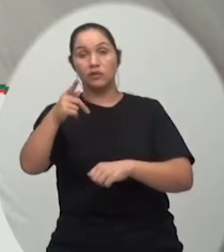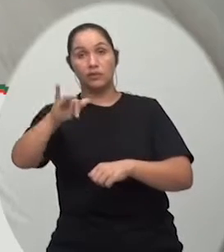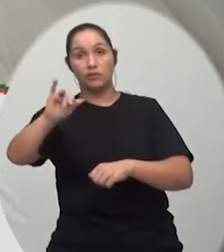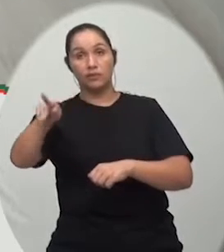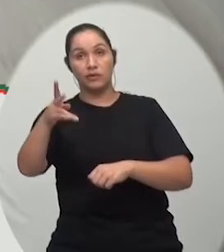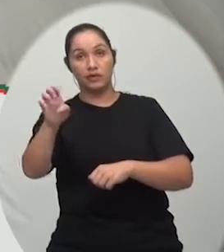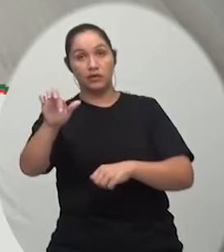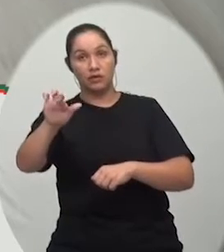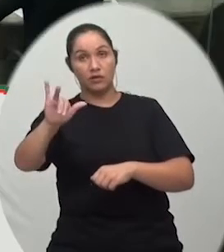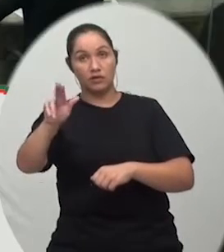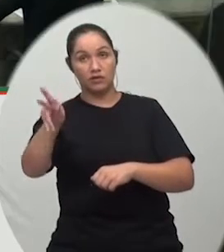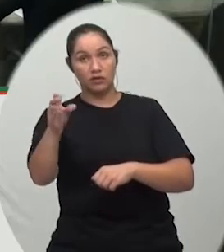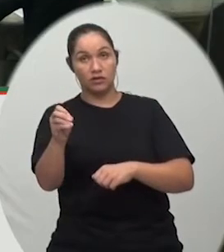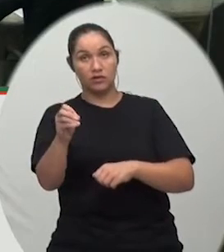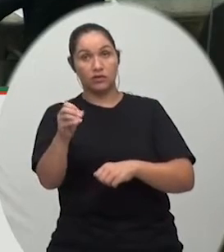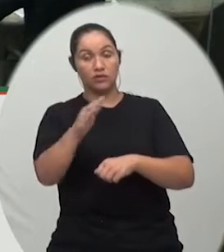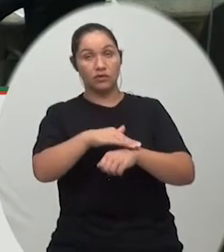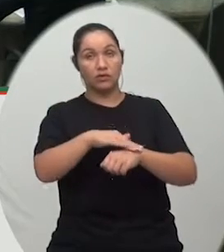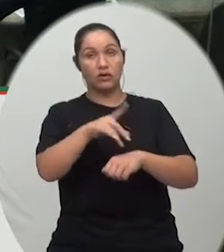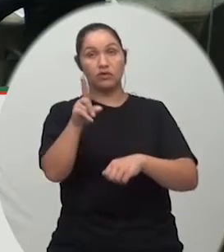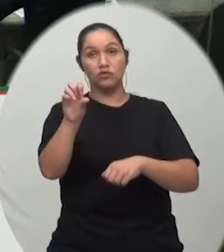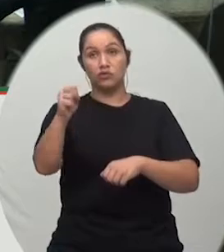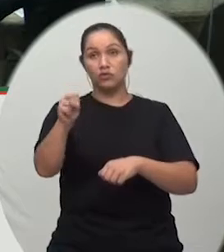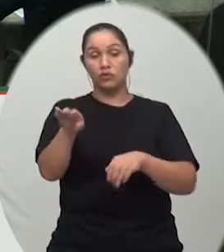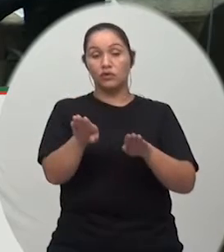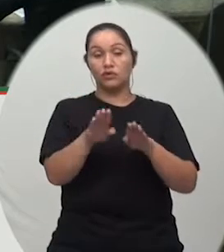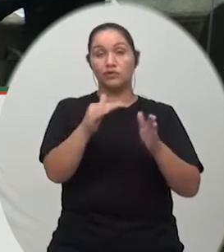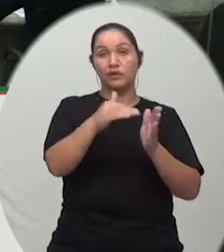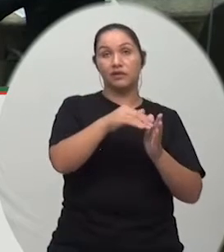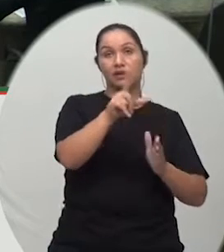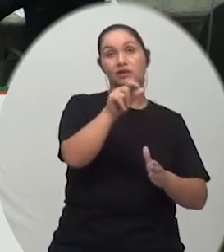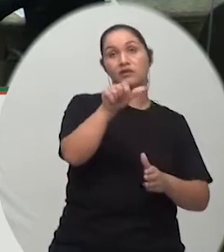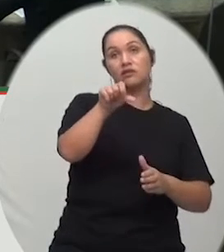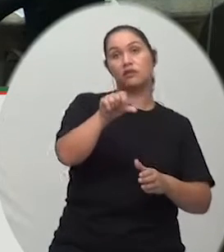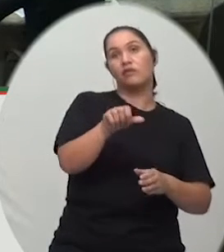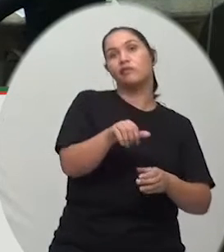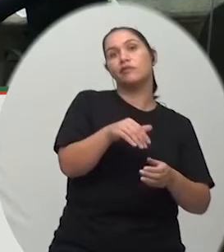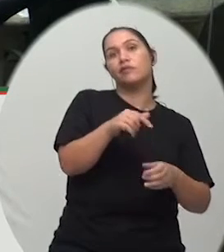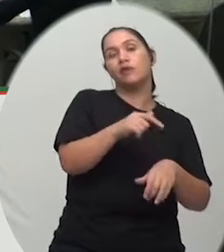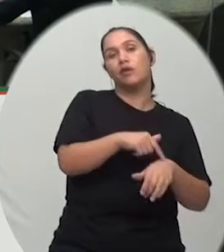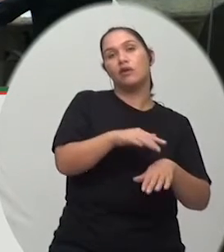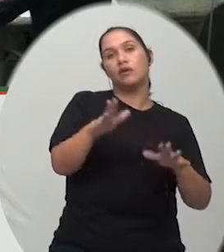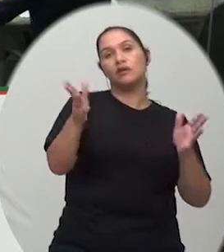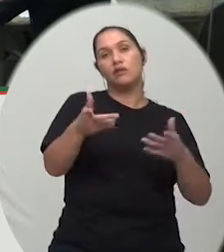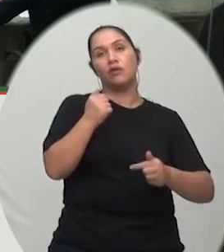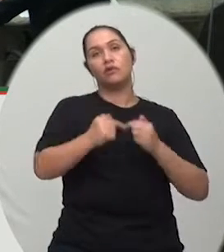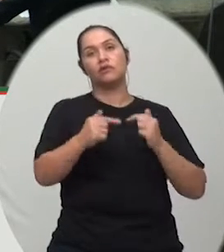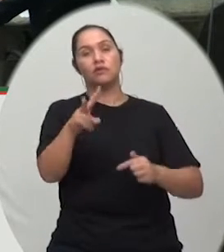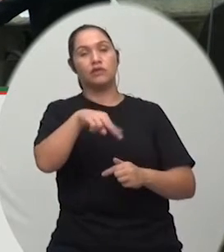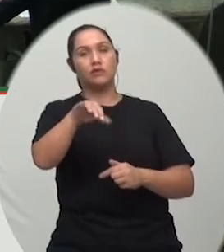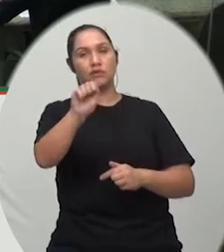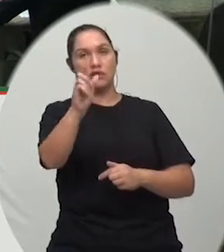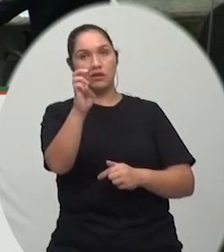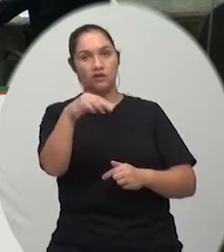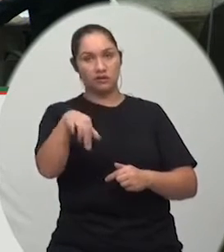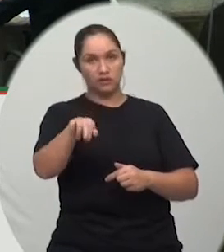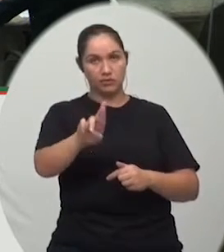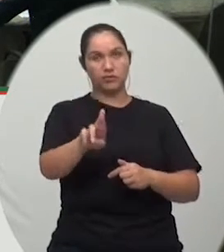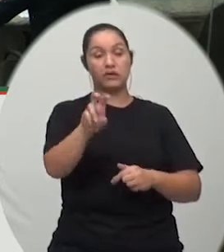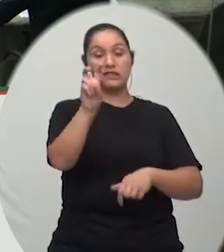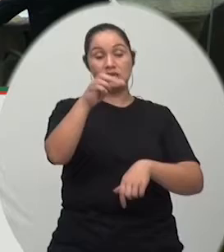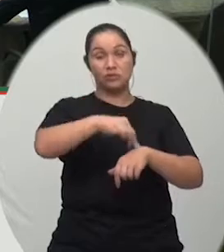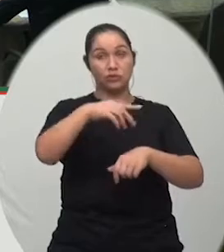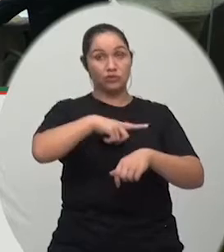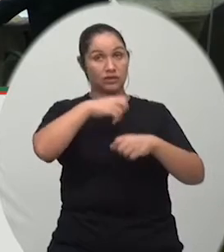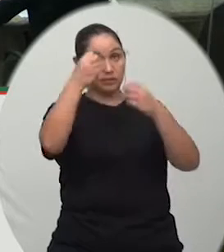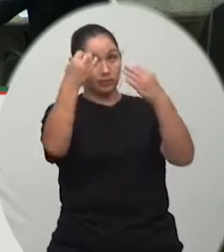horas. O requerimento está em discussão. Com a palavra o vereador proponente, vereador Ademir José Honorato. Vossa Excelência dispõe